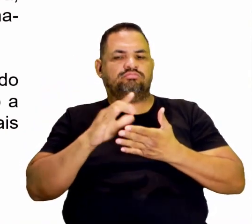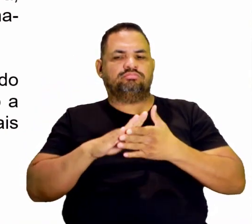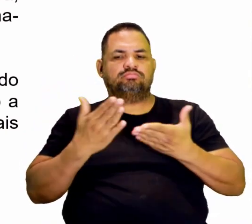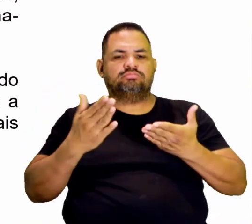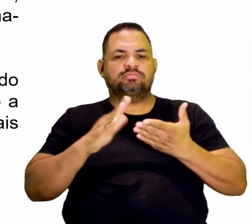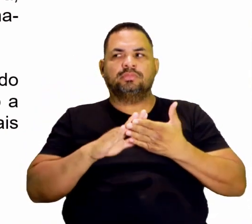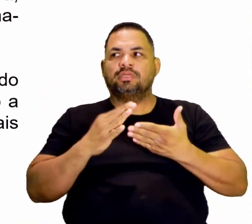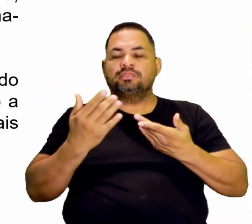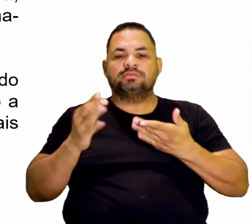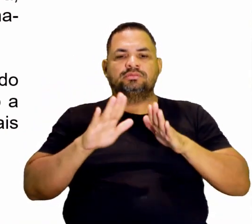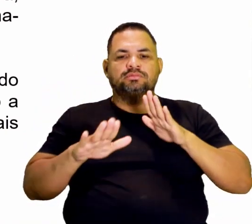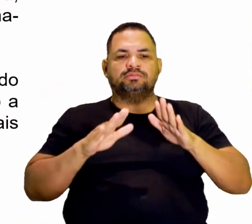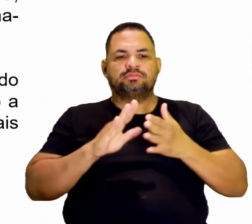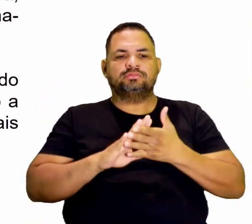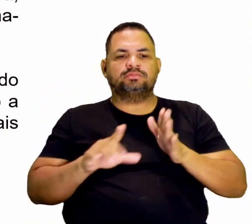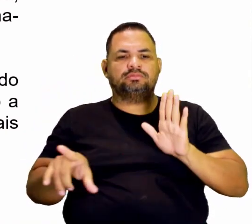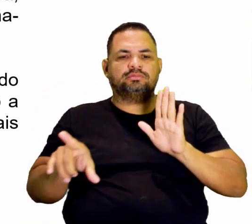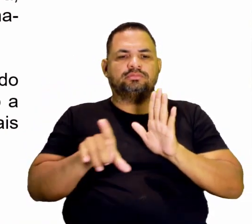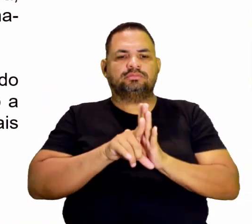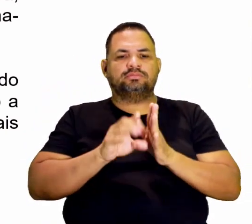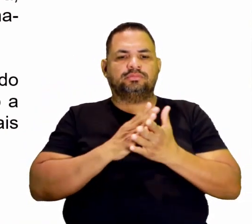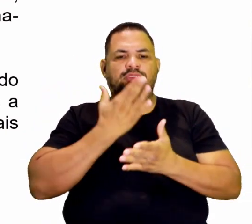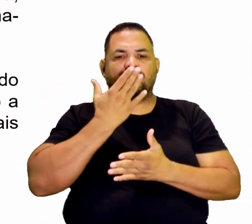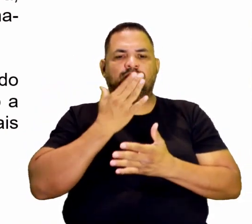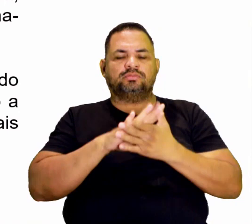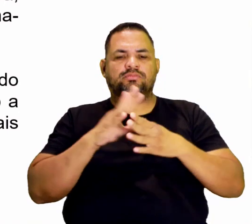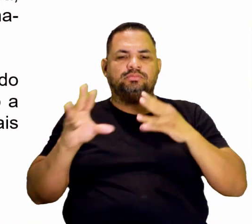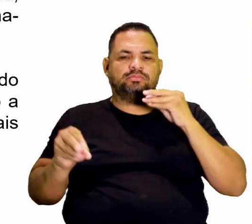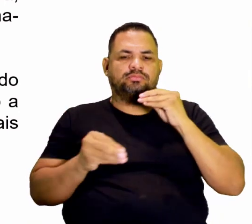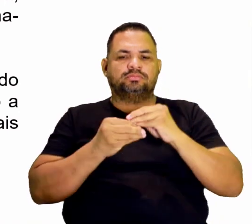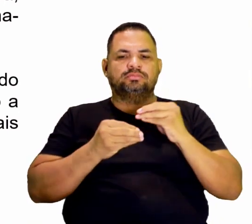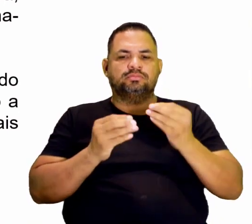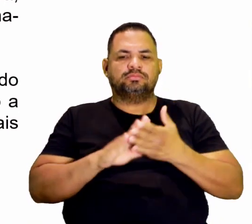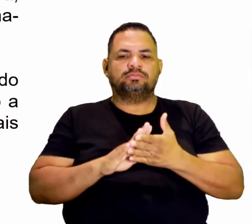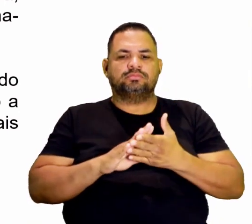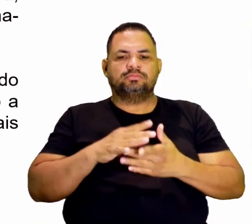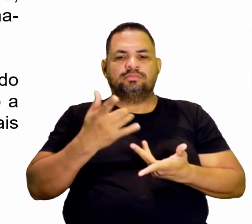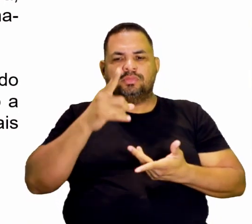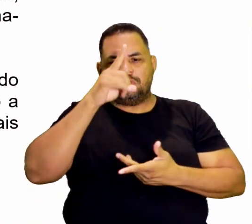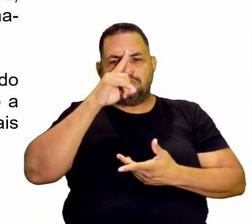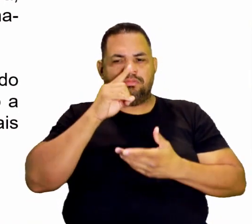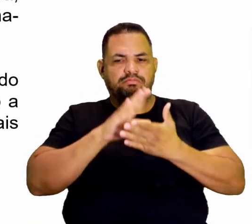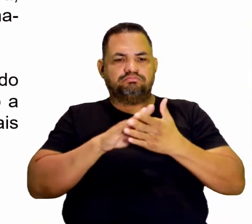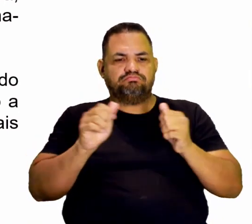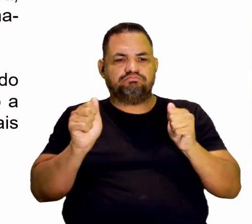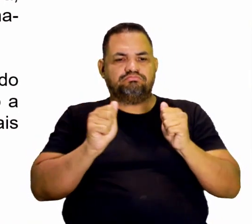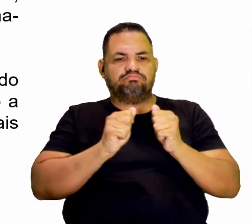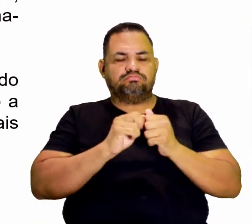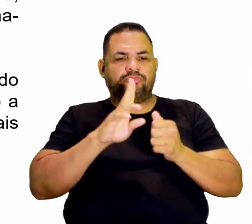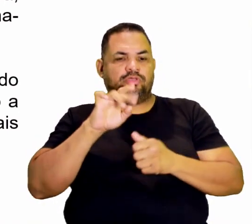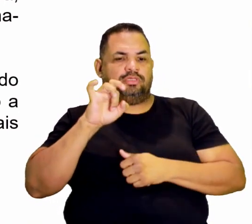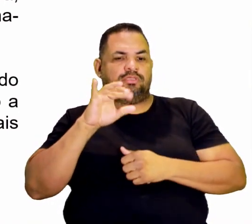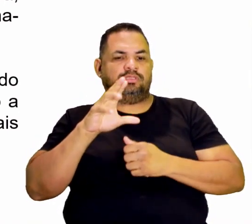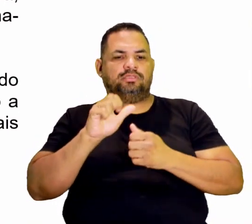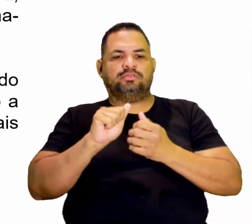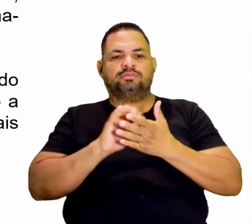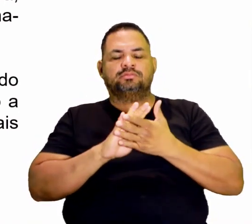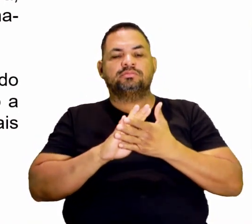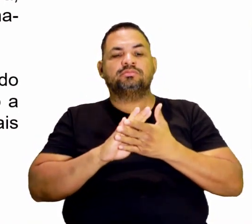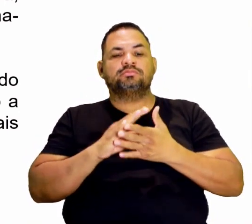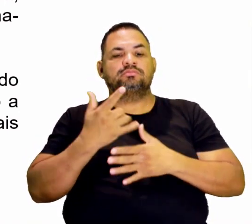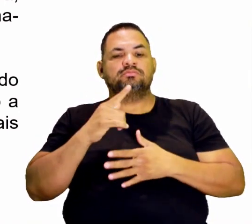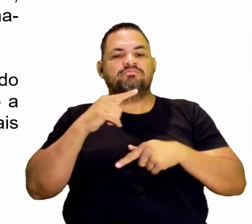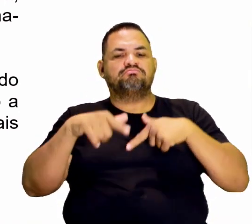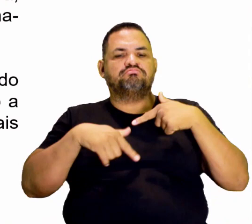obtidos de acordo com a lei das cores complementares. Assim, um amarelo próximo a um violeta